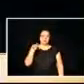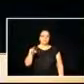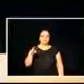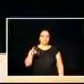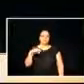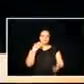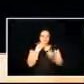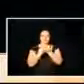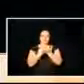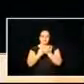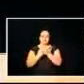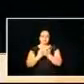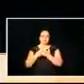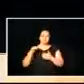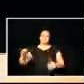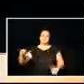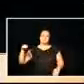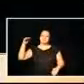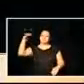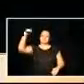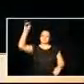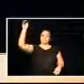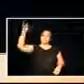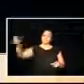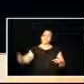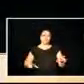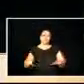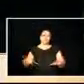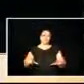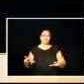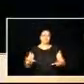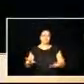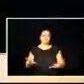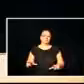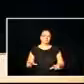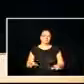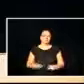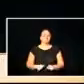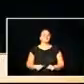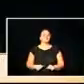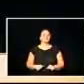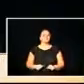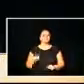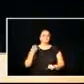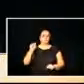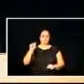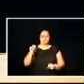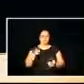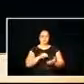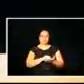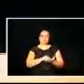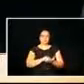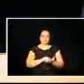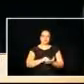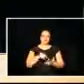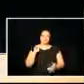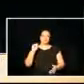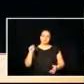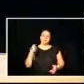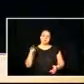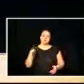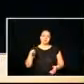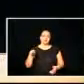ser secretário, é, ser gerente, ser engenheiro. Você, você que é trabalhador braçal, você que é